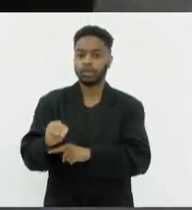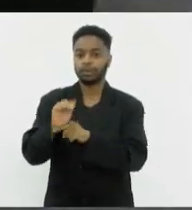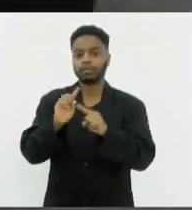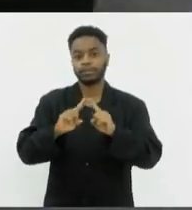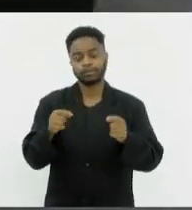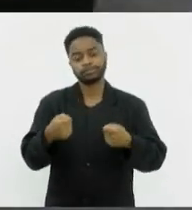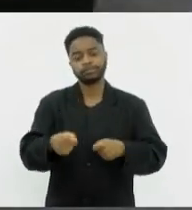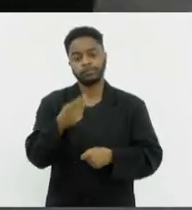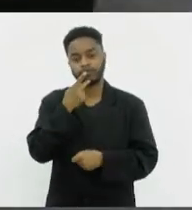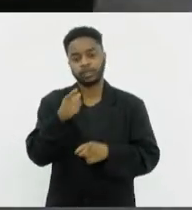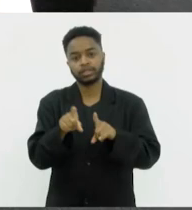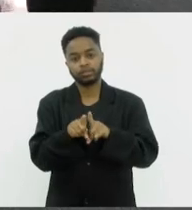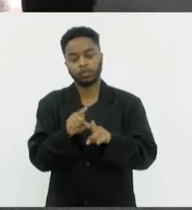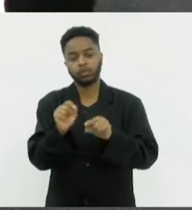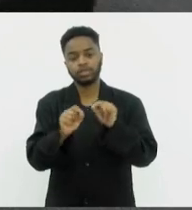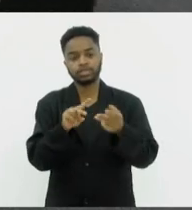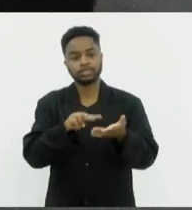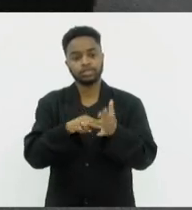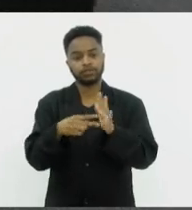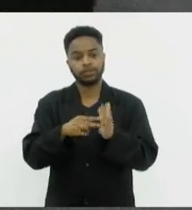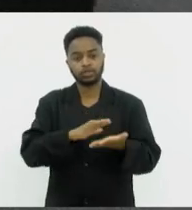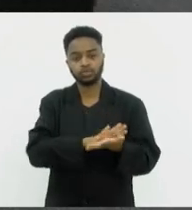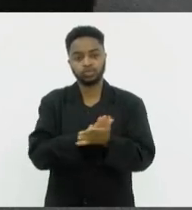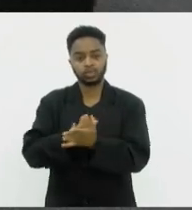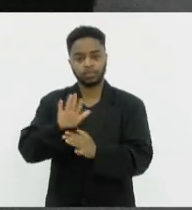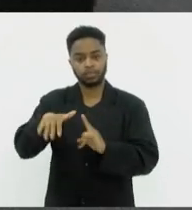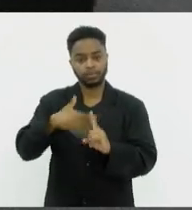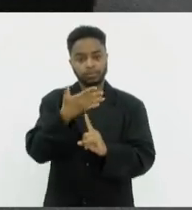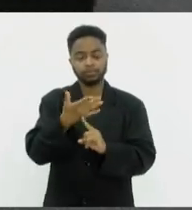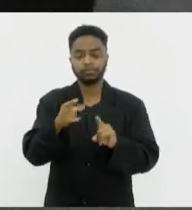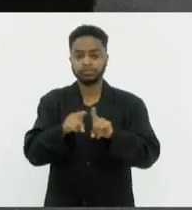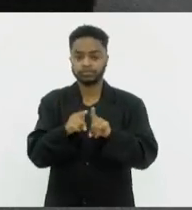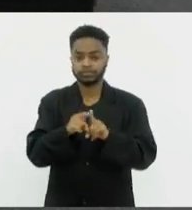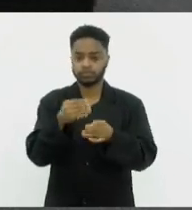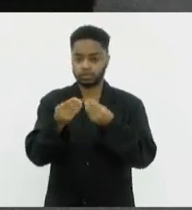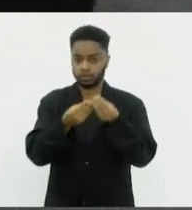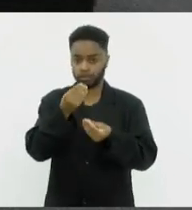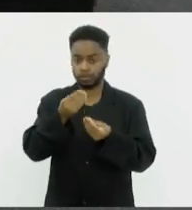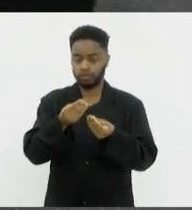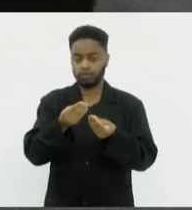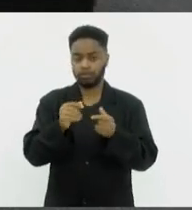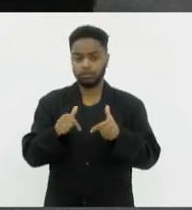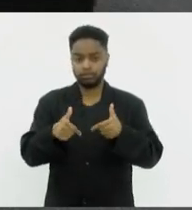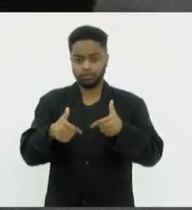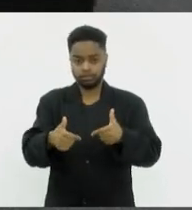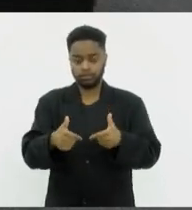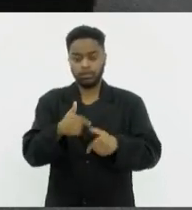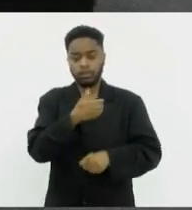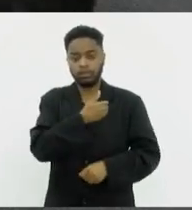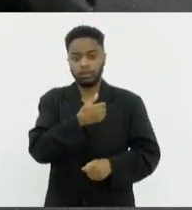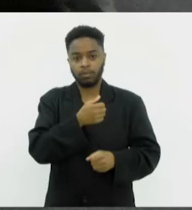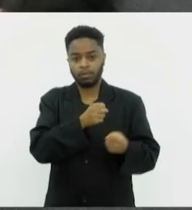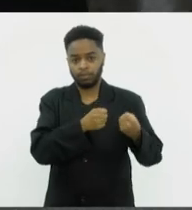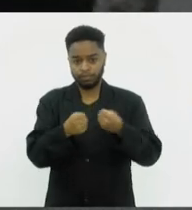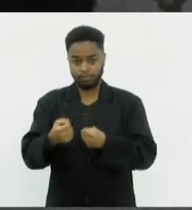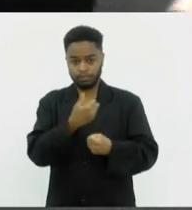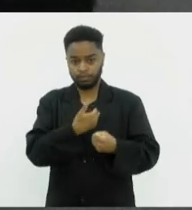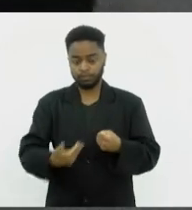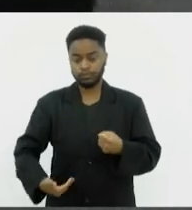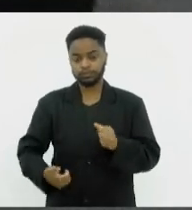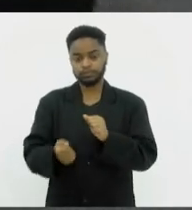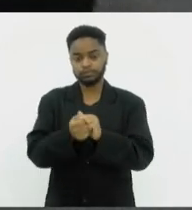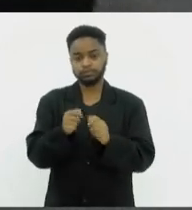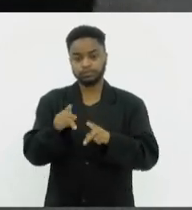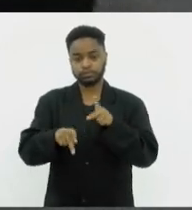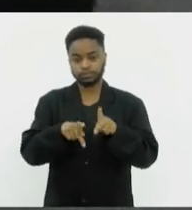que representa a devastação do meio ambiente e a negligência do poder público para com a população. E aí, senhor presidente,